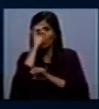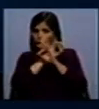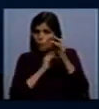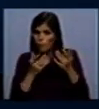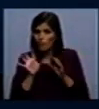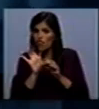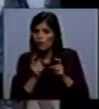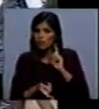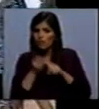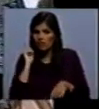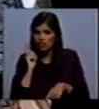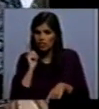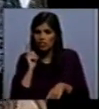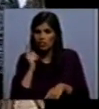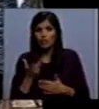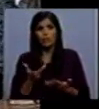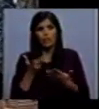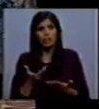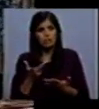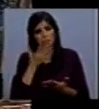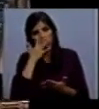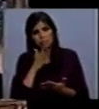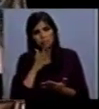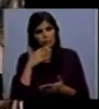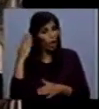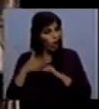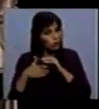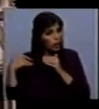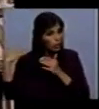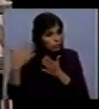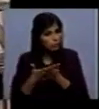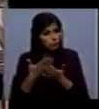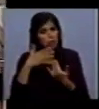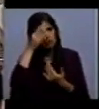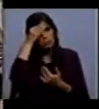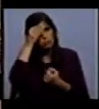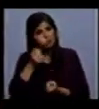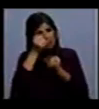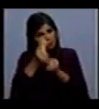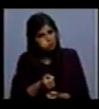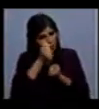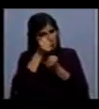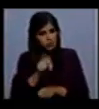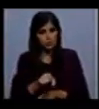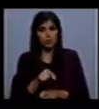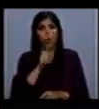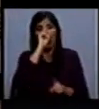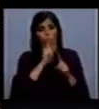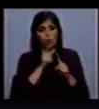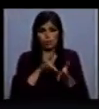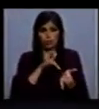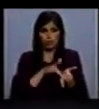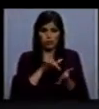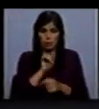primárias de outras eleições este tenha acontecido uma história que eu tenho problemas com isso nós estamos a tentar e e objetivo e também esse é